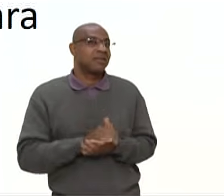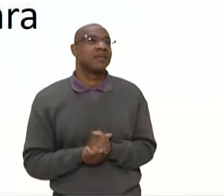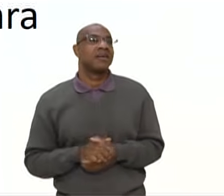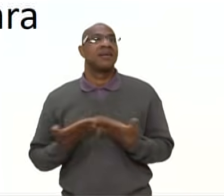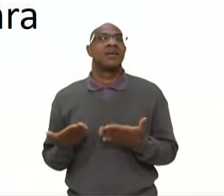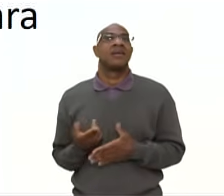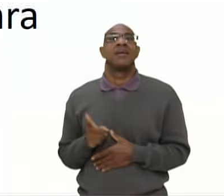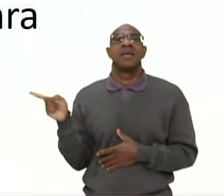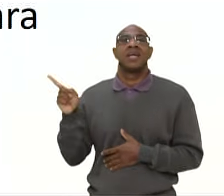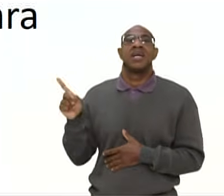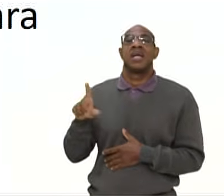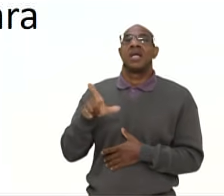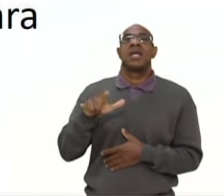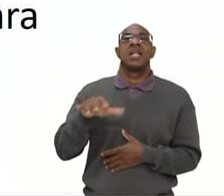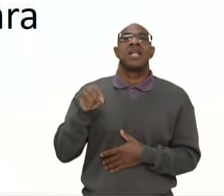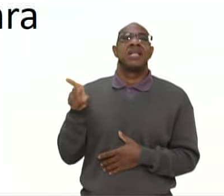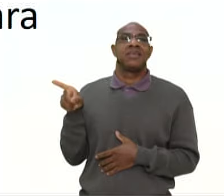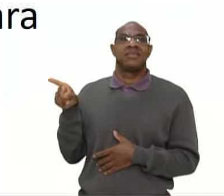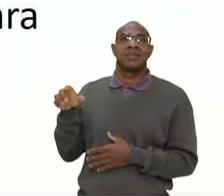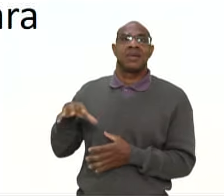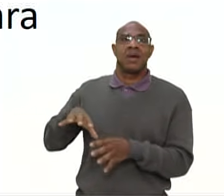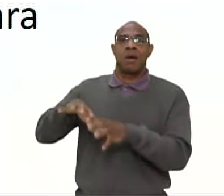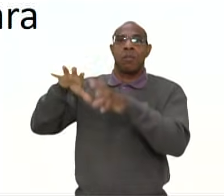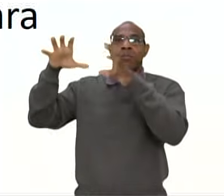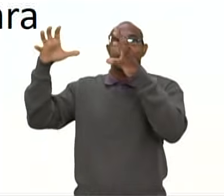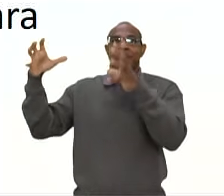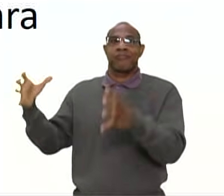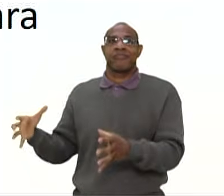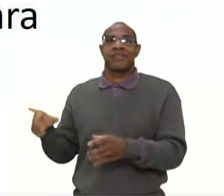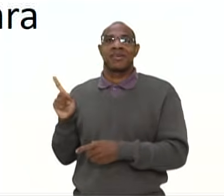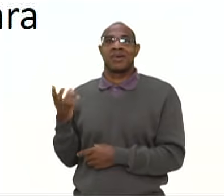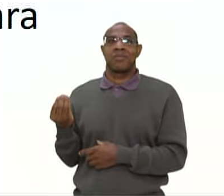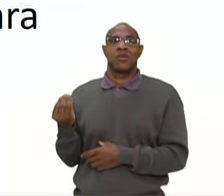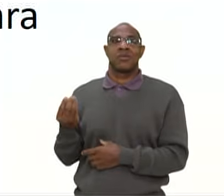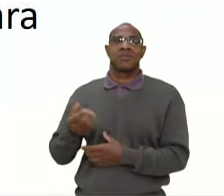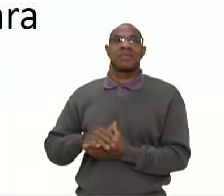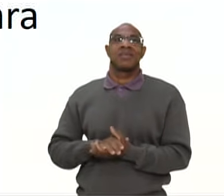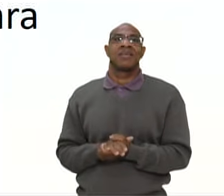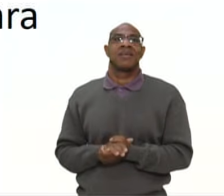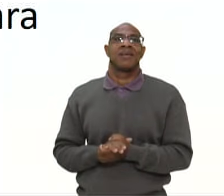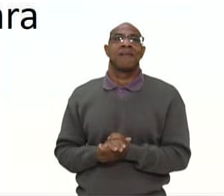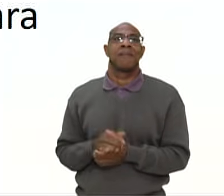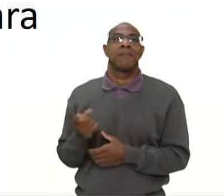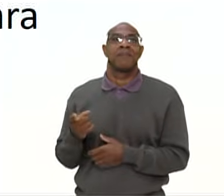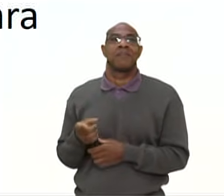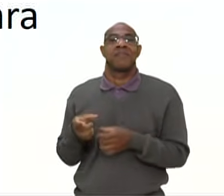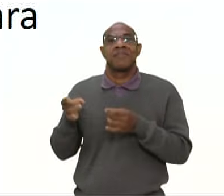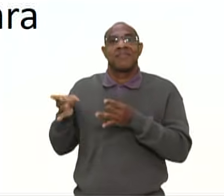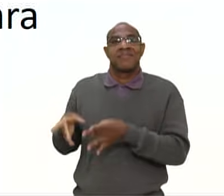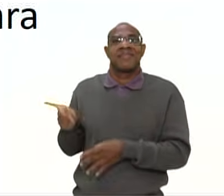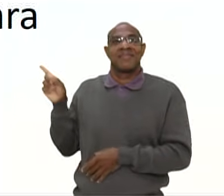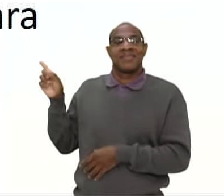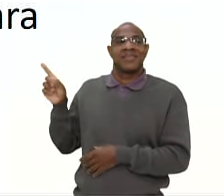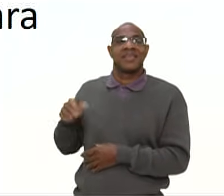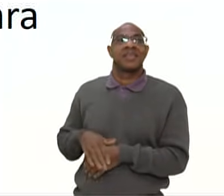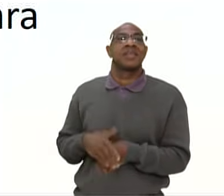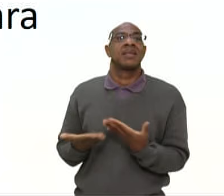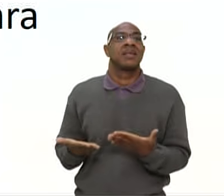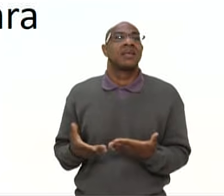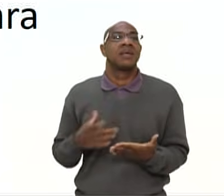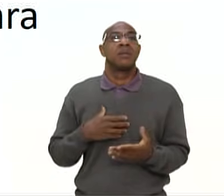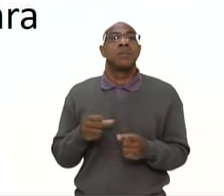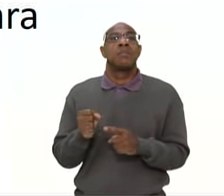E ali um lixo, né, de um monte de iPods jogados. Bom, uma sociedade sustentável tem se tornado